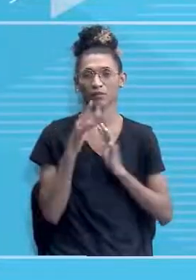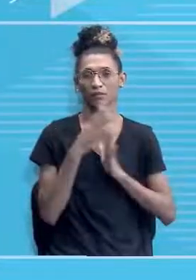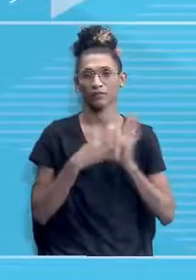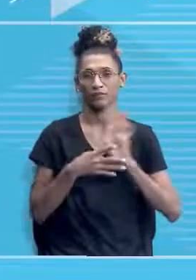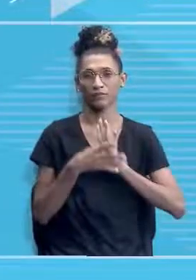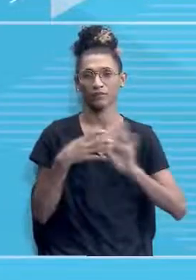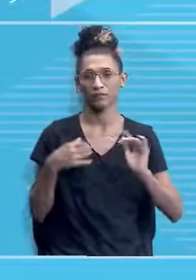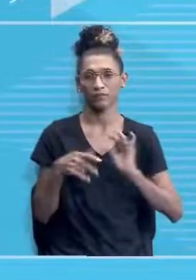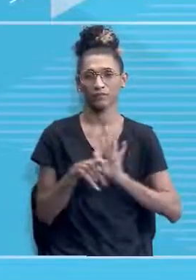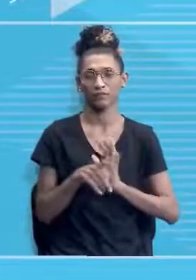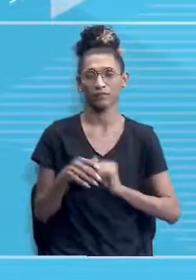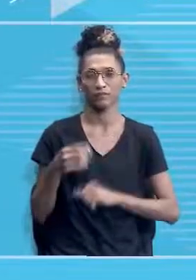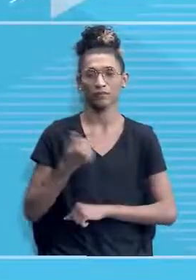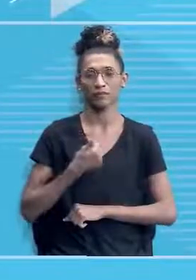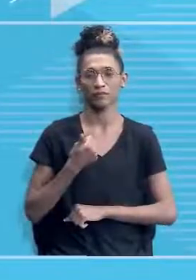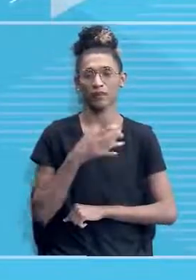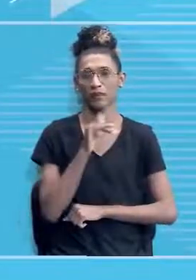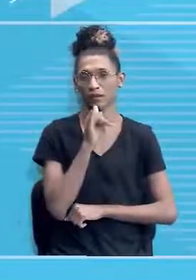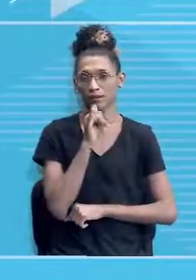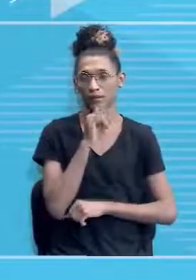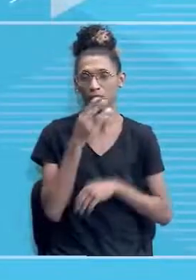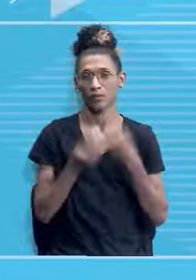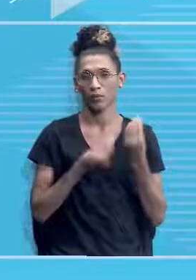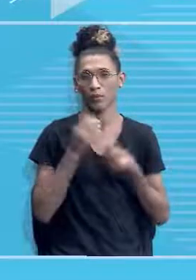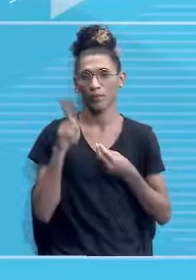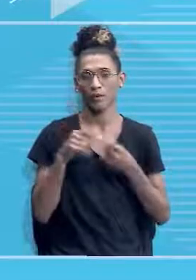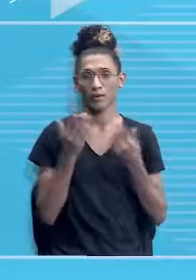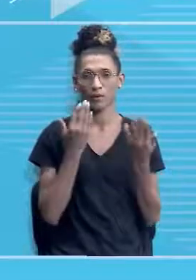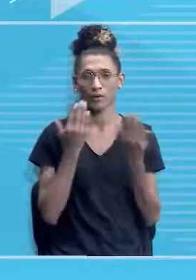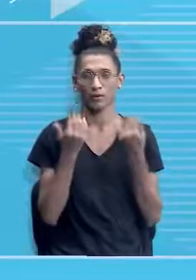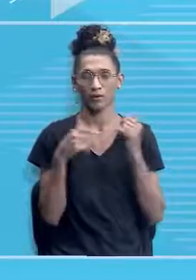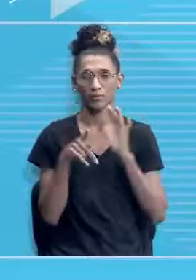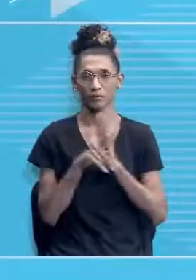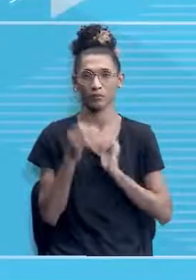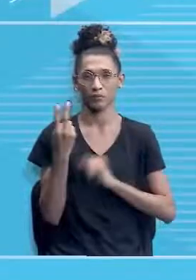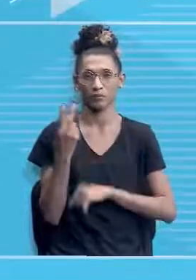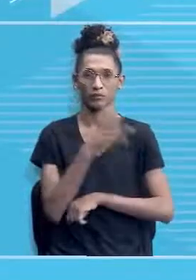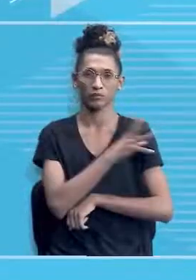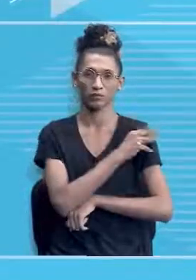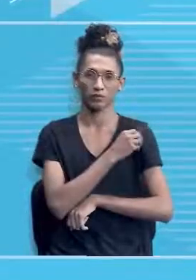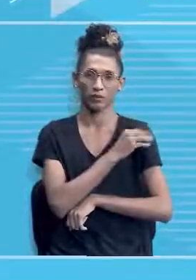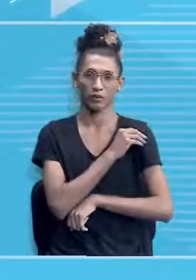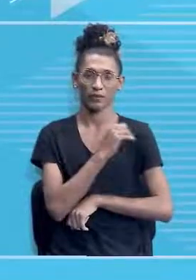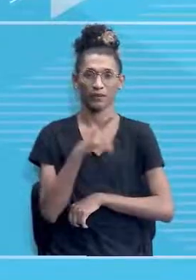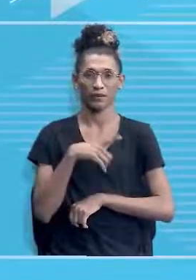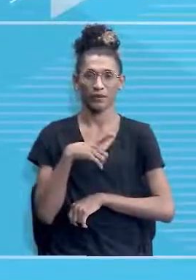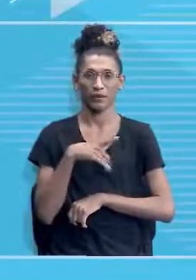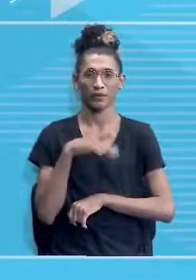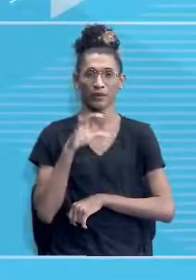aí primeira dezembro ali a comparação entre dois ao cores O que que tem que é mais solúvel e